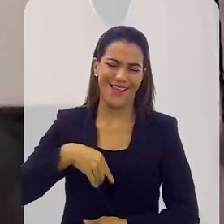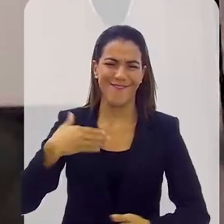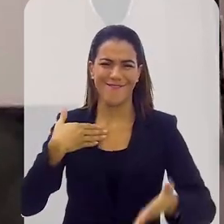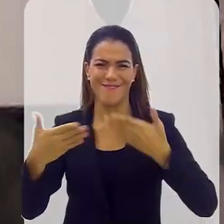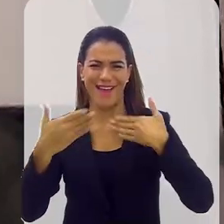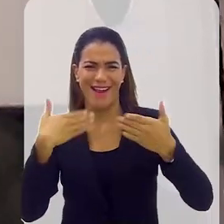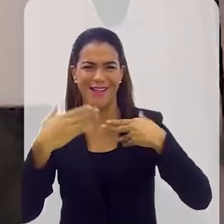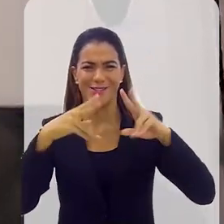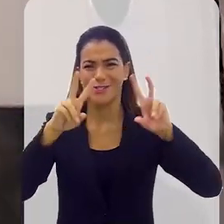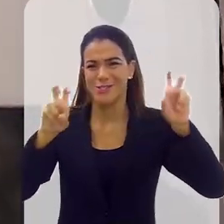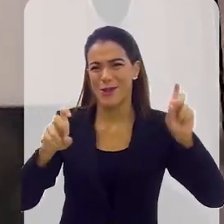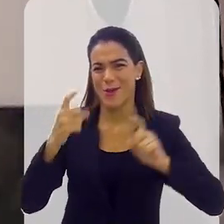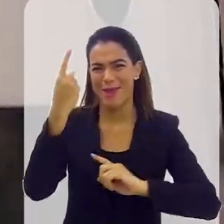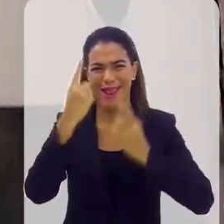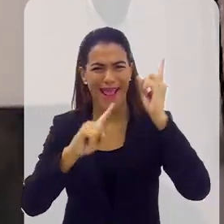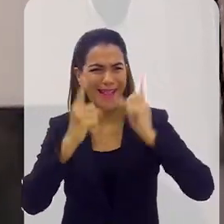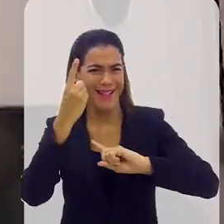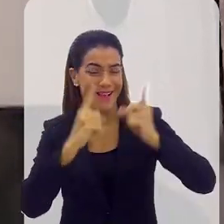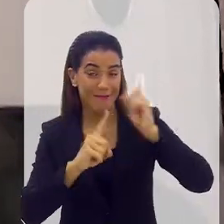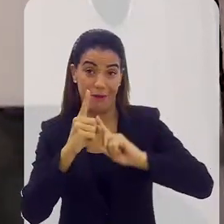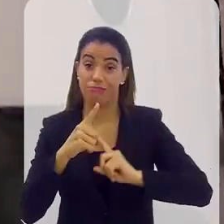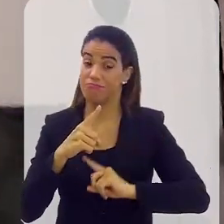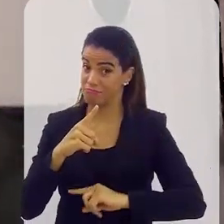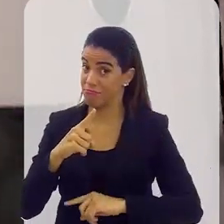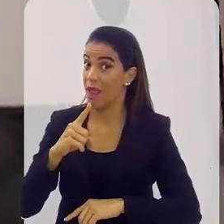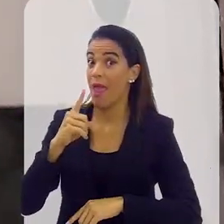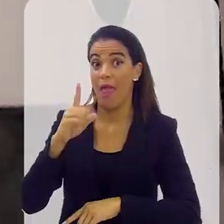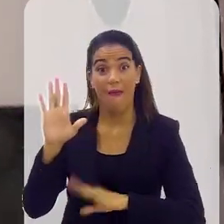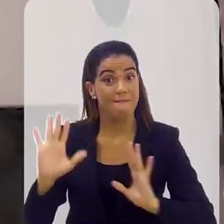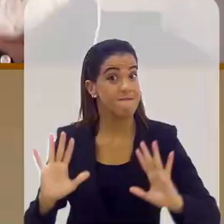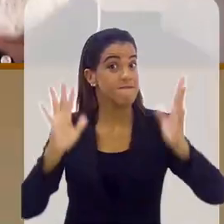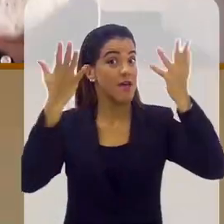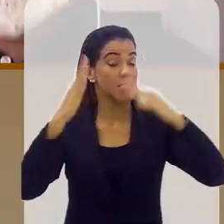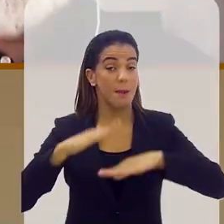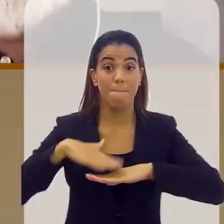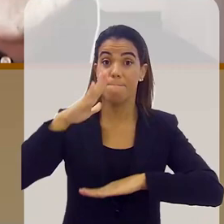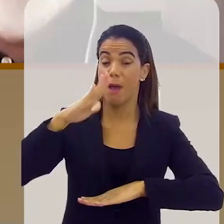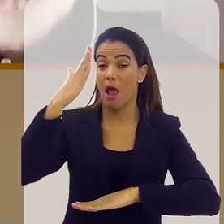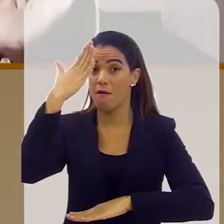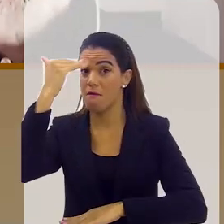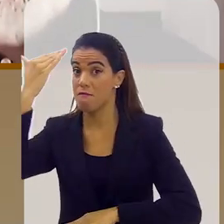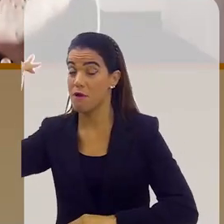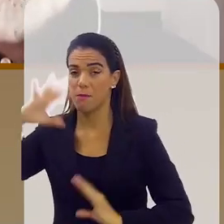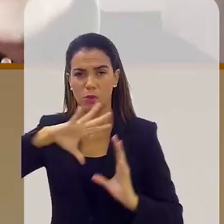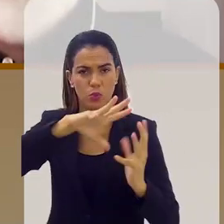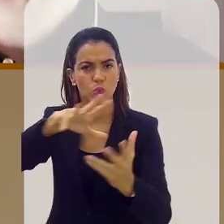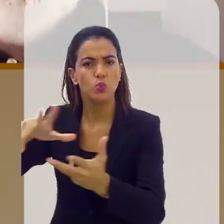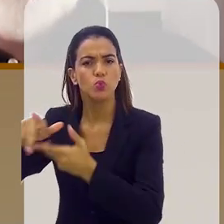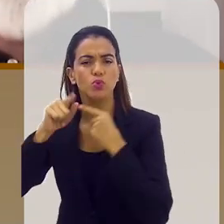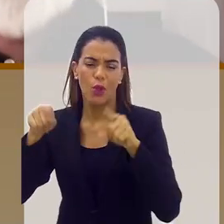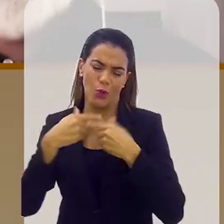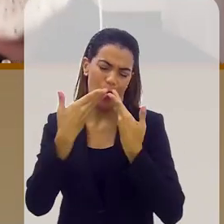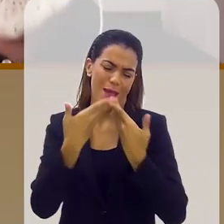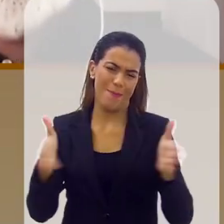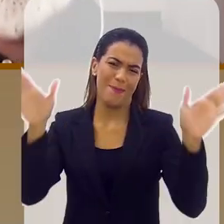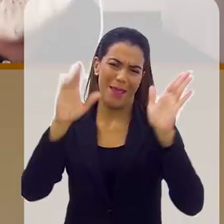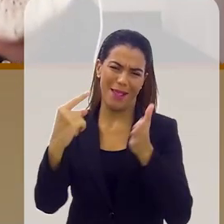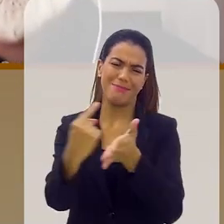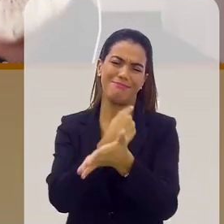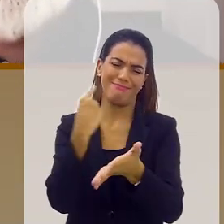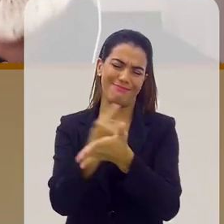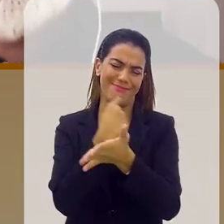cultura que é a maior festa popular do mundo, é importante frisar, né? Então, estou muito feliz e aberto para as